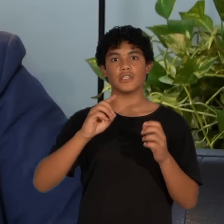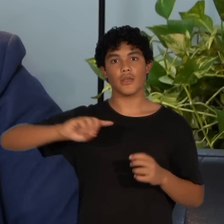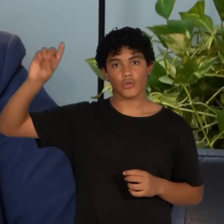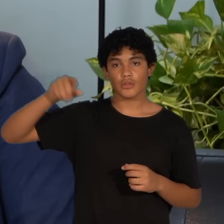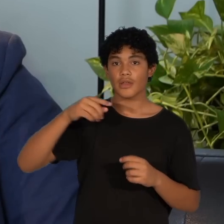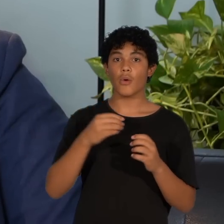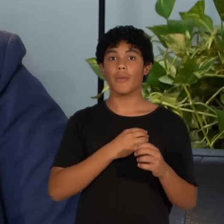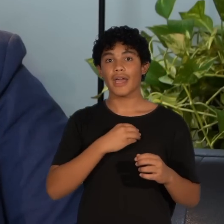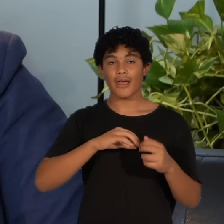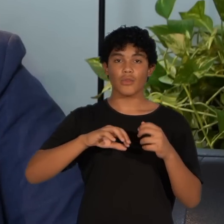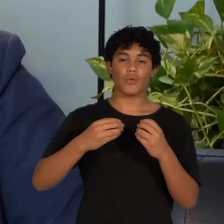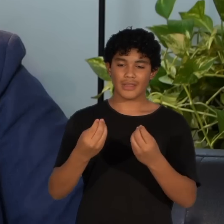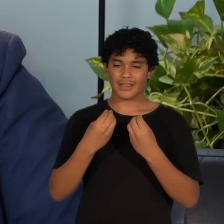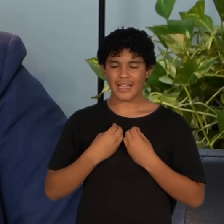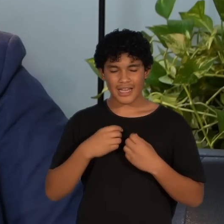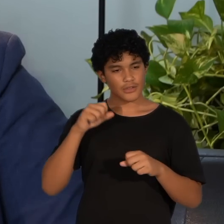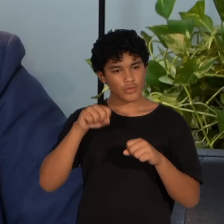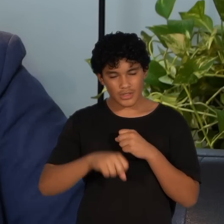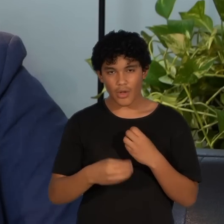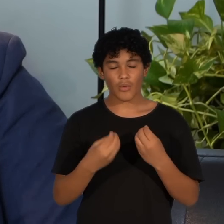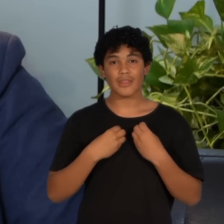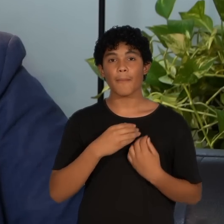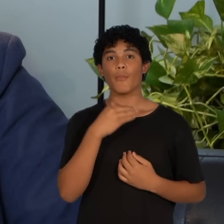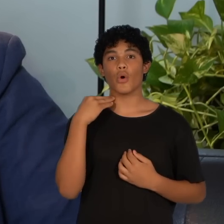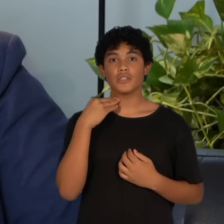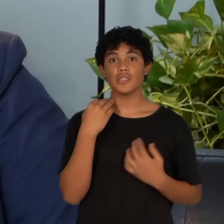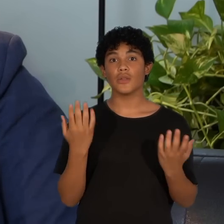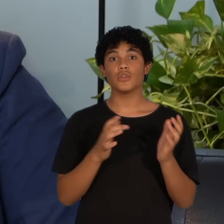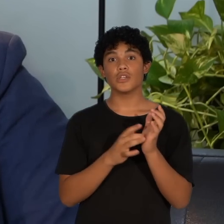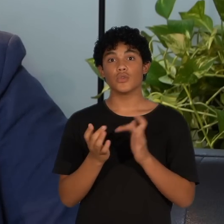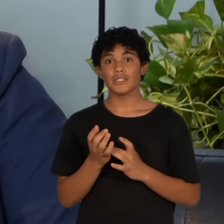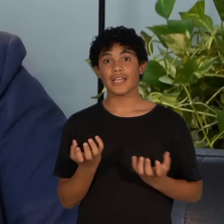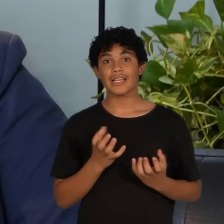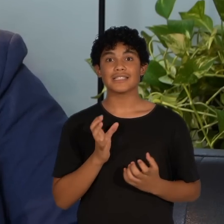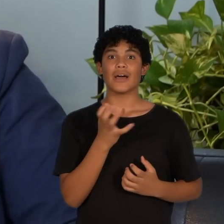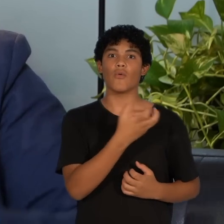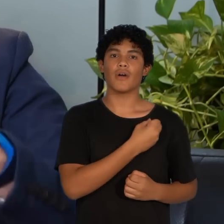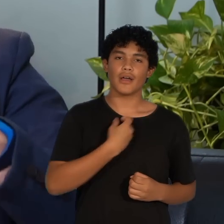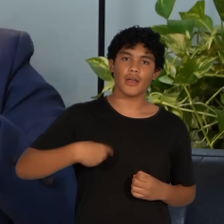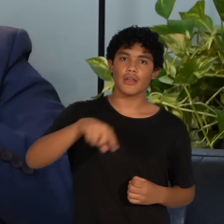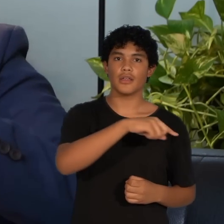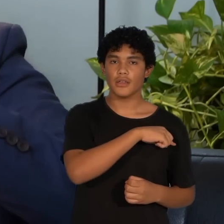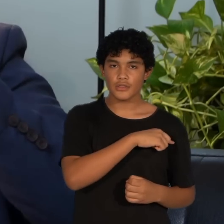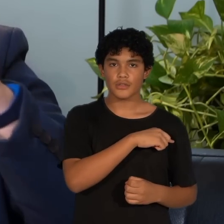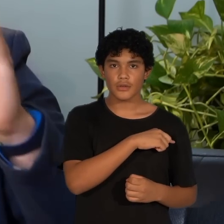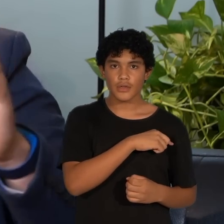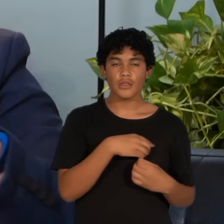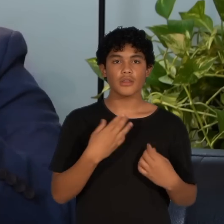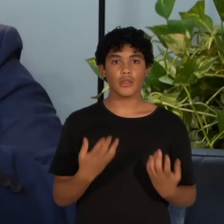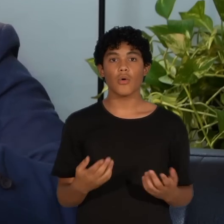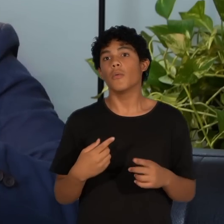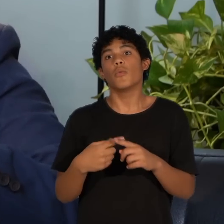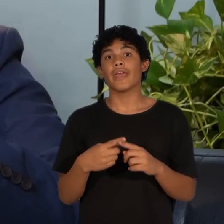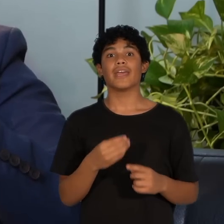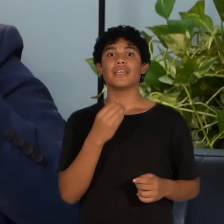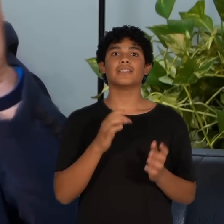traz miséria, traz destruição, traz doença, traz morte. Então Jesus quer salvar. Jesus podia simplesmente ter passado, não,